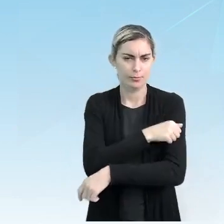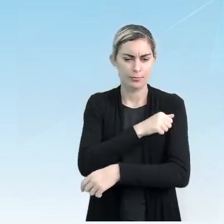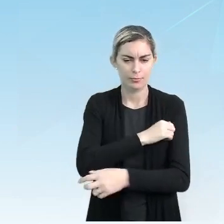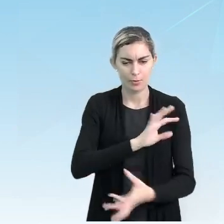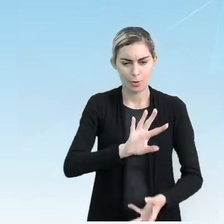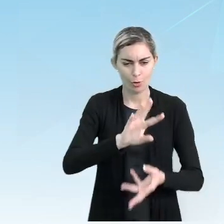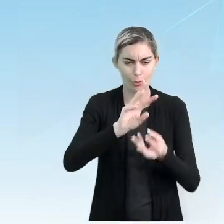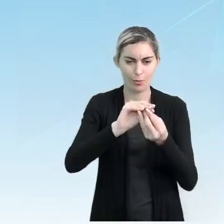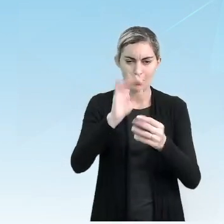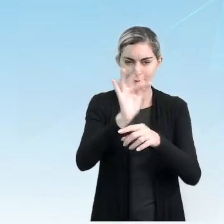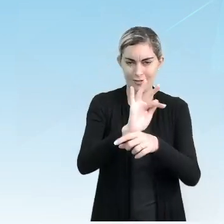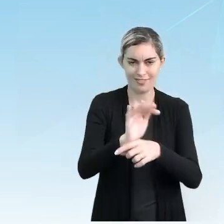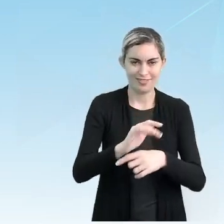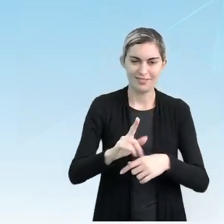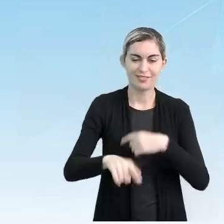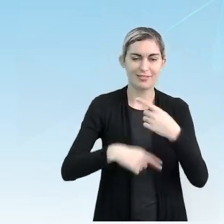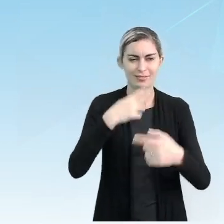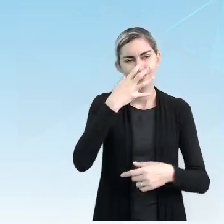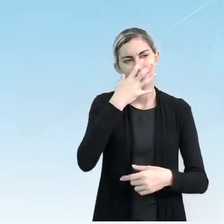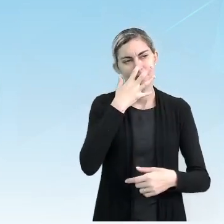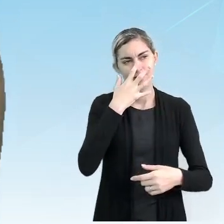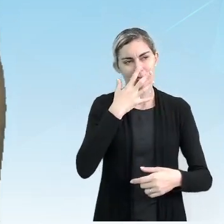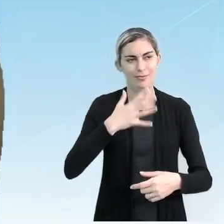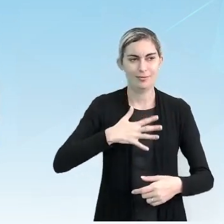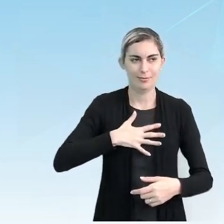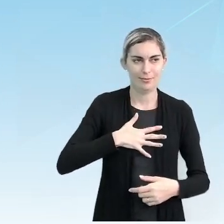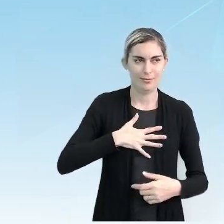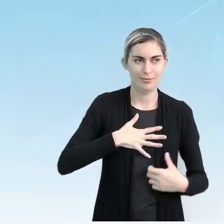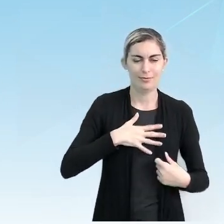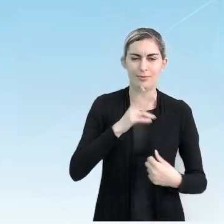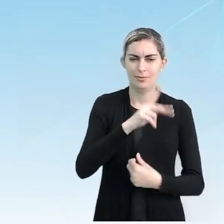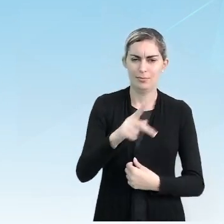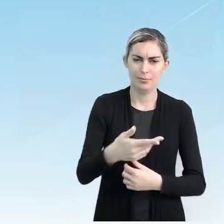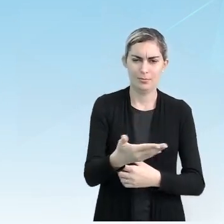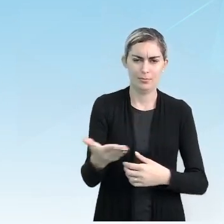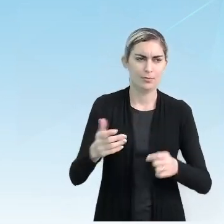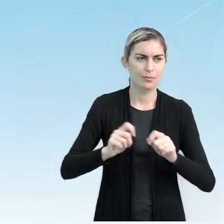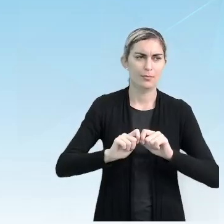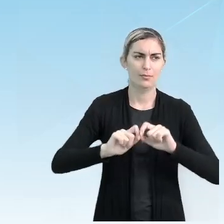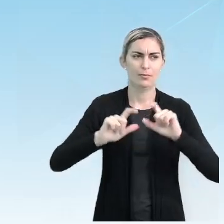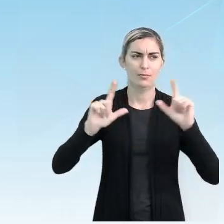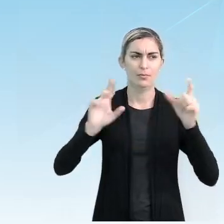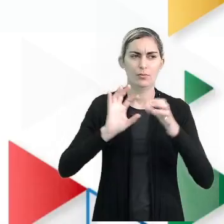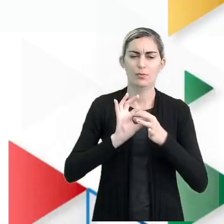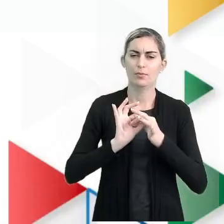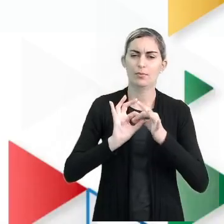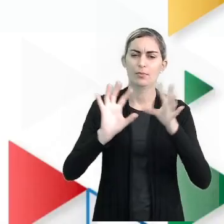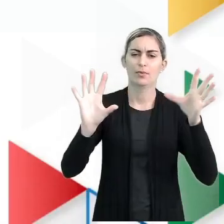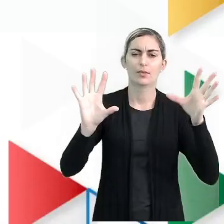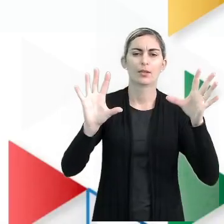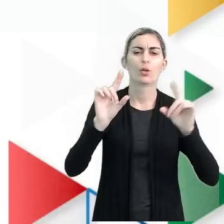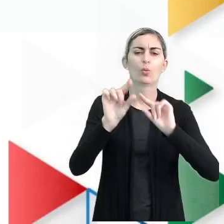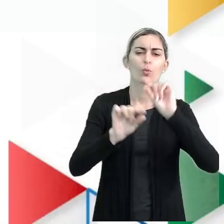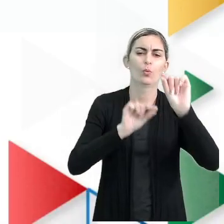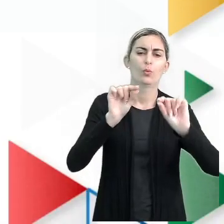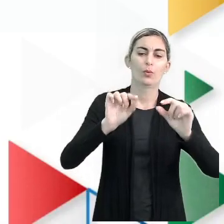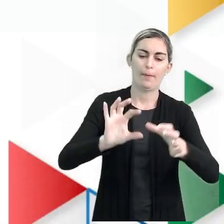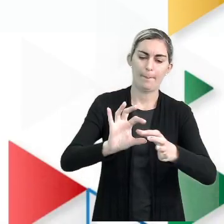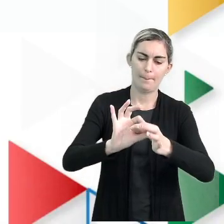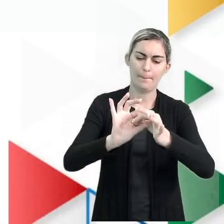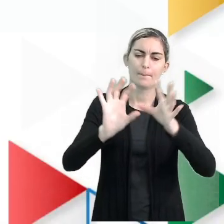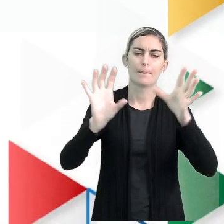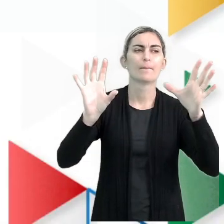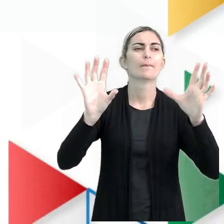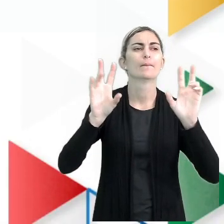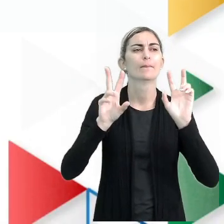filme que vocês vão assistir, vão gostar, com certeza. Professor, na tela nós temos o que é liberdade, professor? Liberdade, bora contemplar um pouquinho